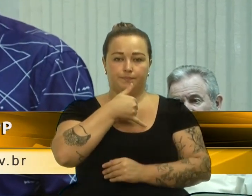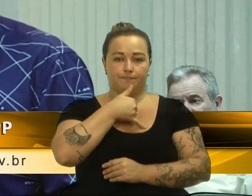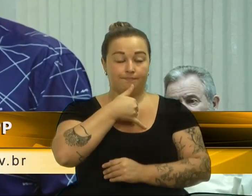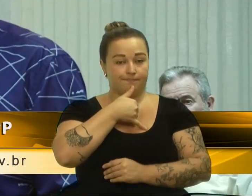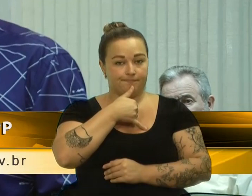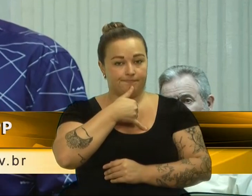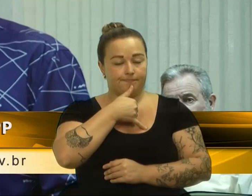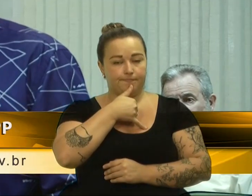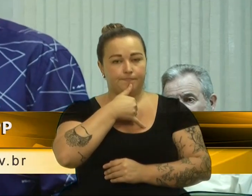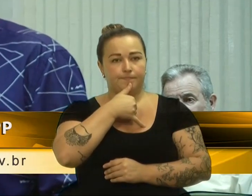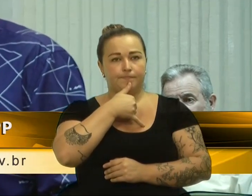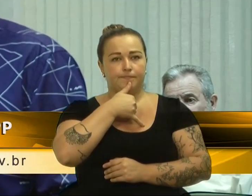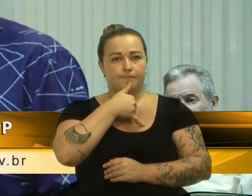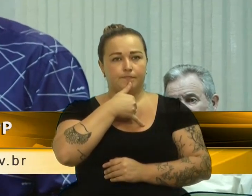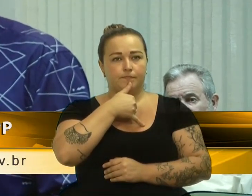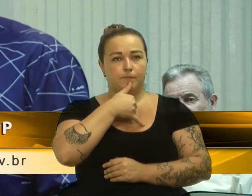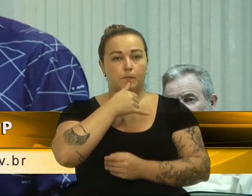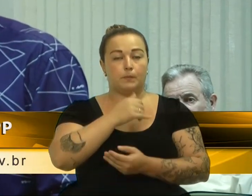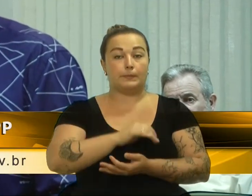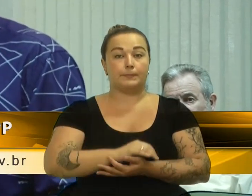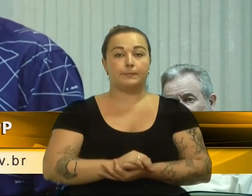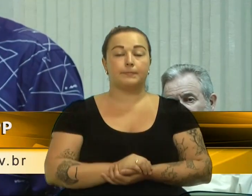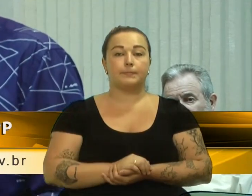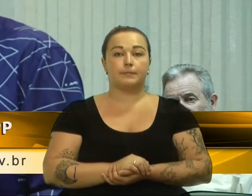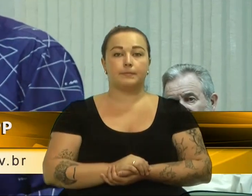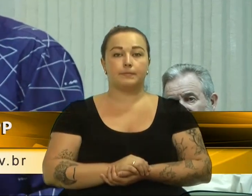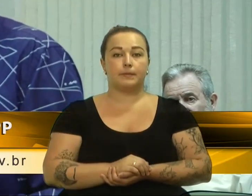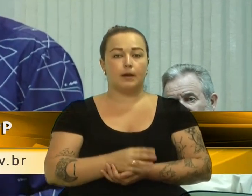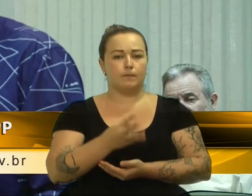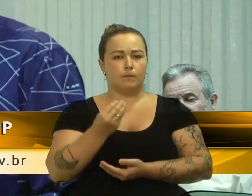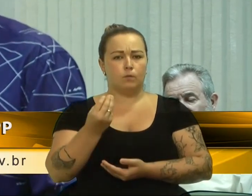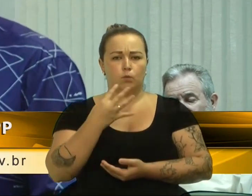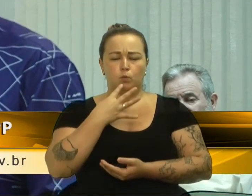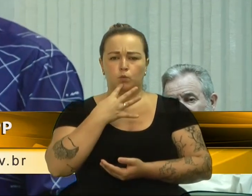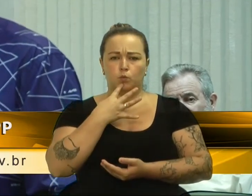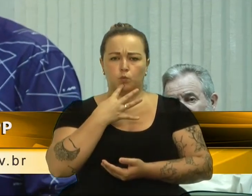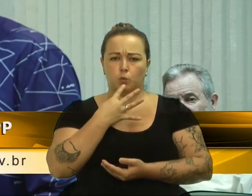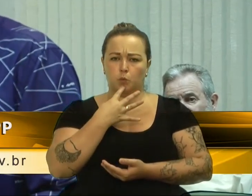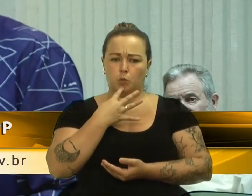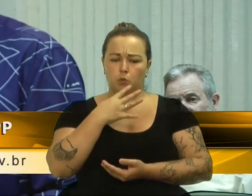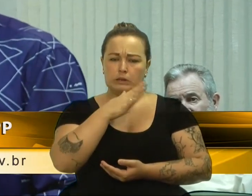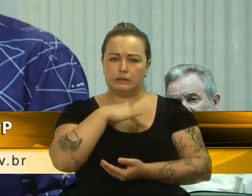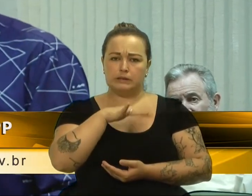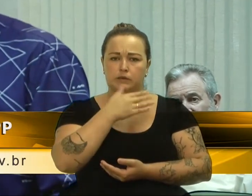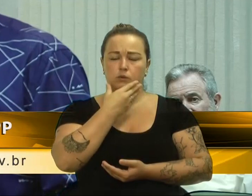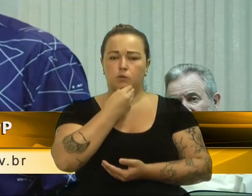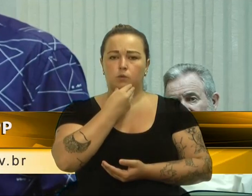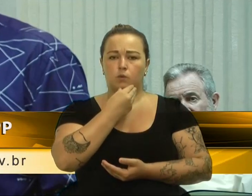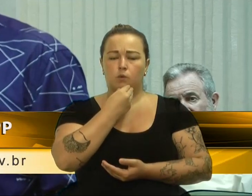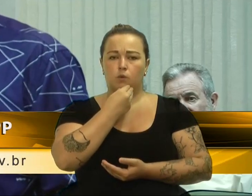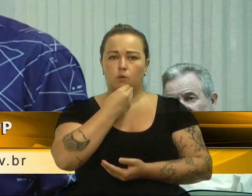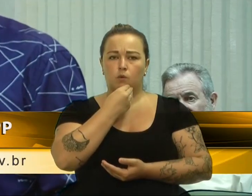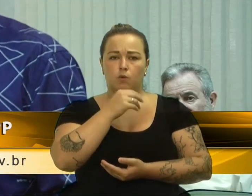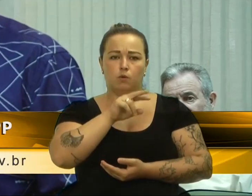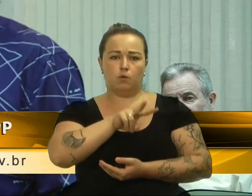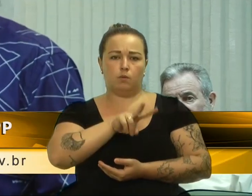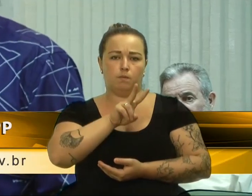nosso conterrâneo de Santa Lúcia do Piauí, muito conhecido, Vilmar Antônio Zanol, conhecido pela